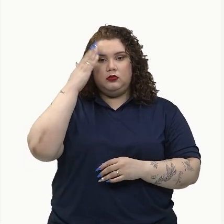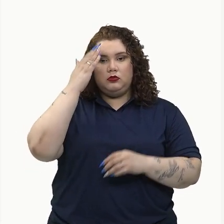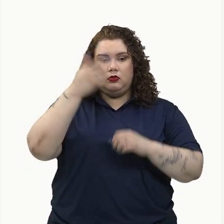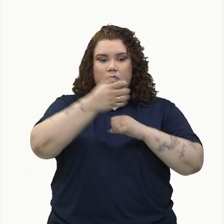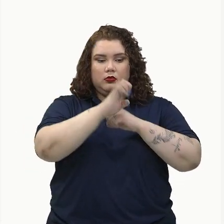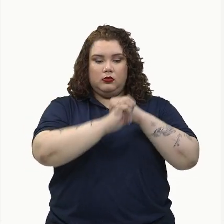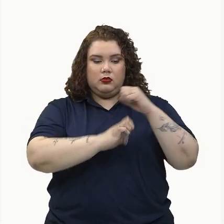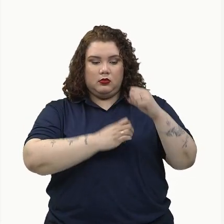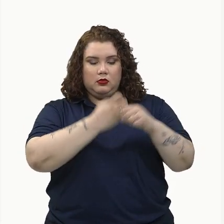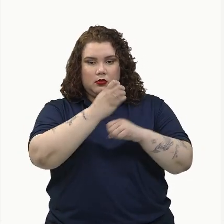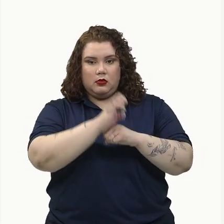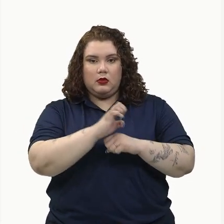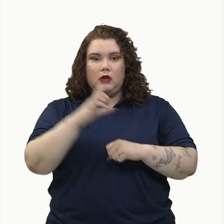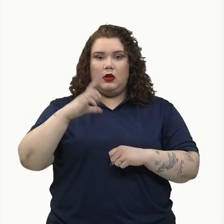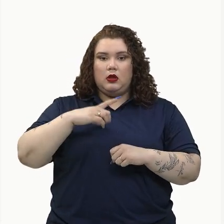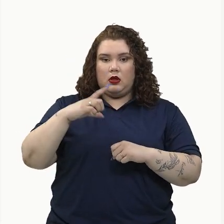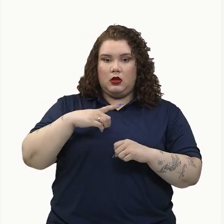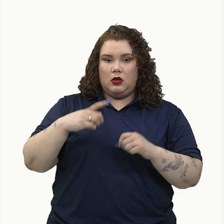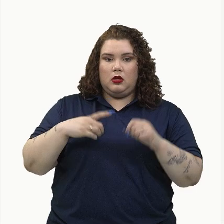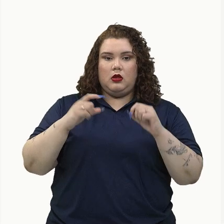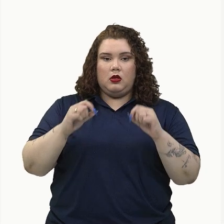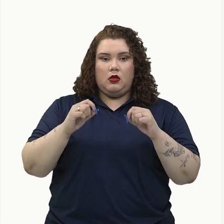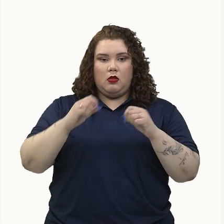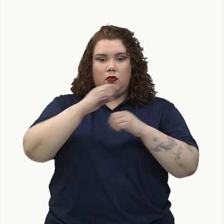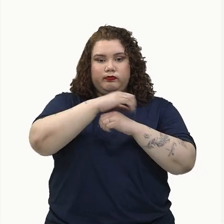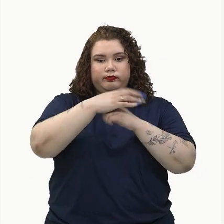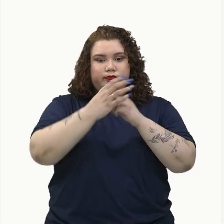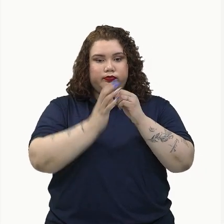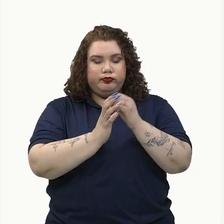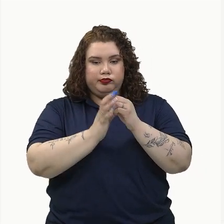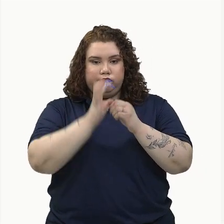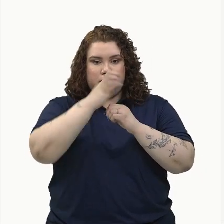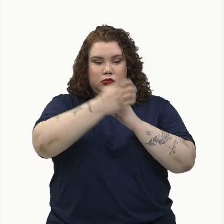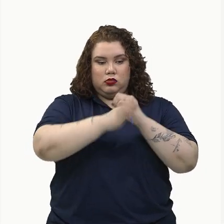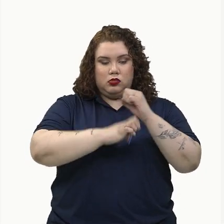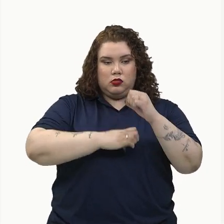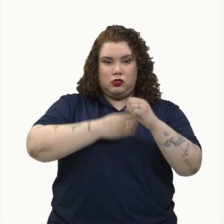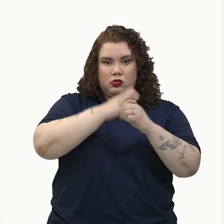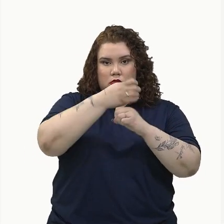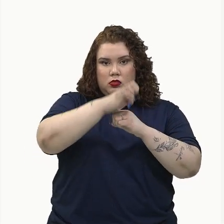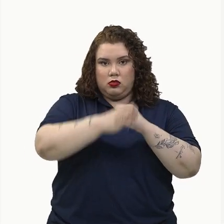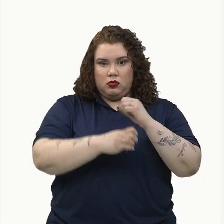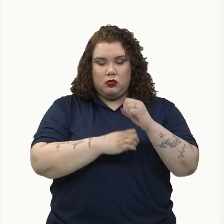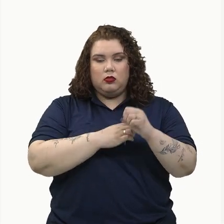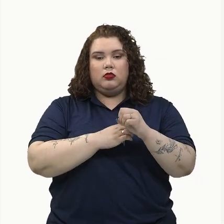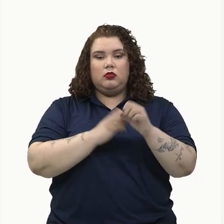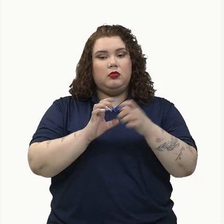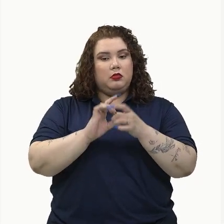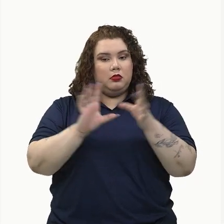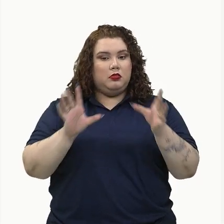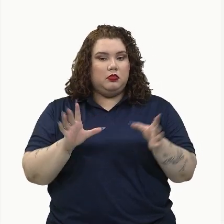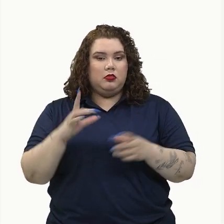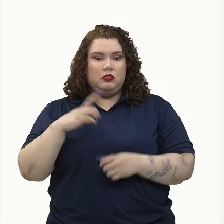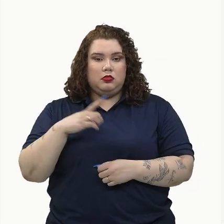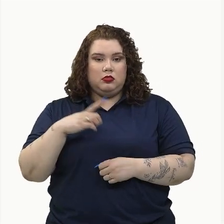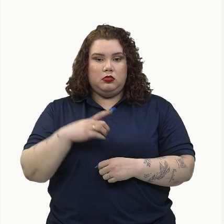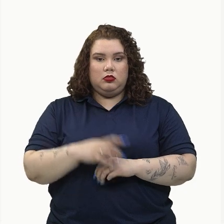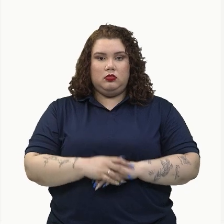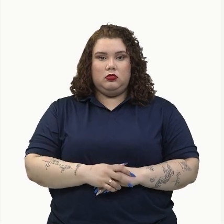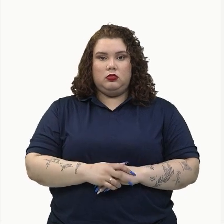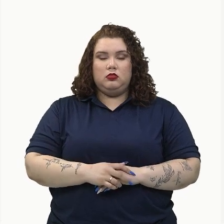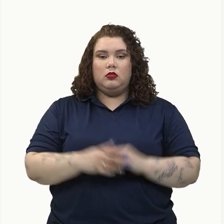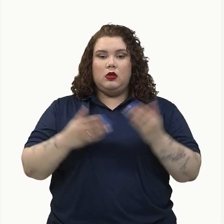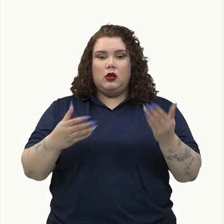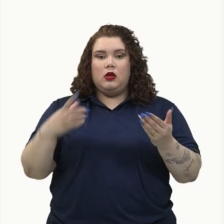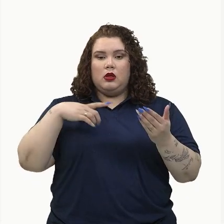elétrons, eles têm uma camada de valência. E esses elétrons, eles ficam livres e são